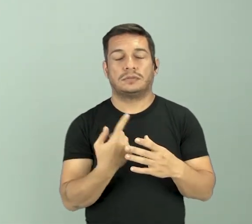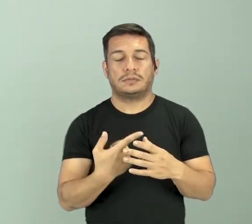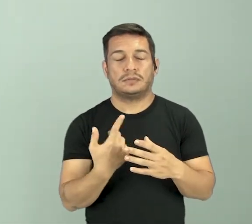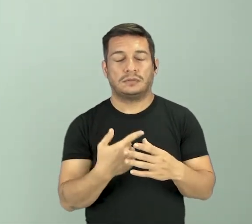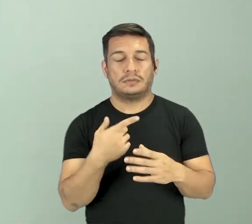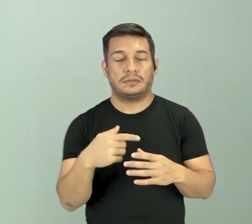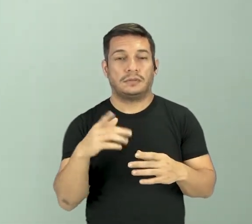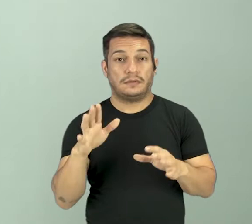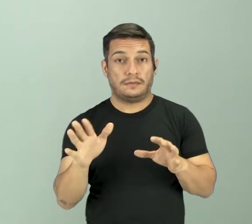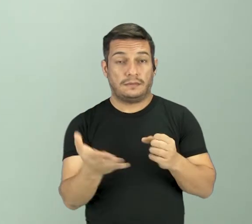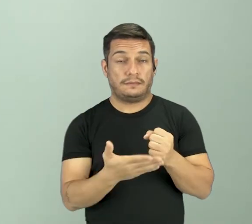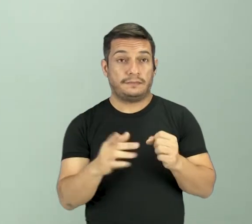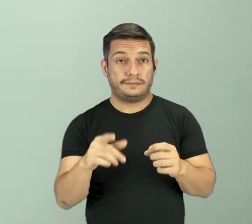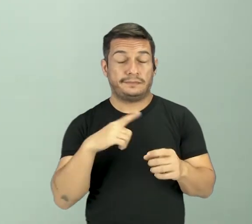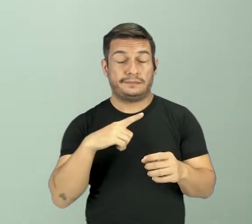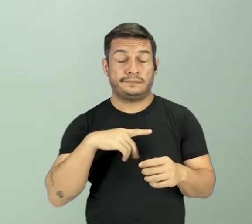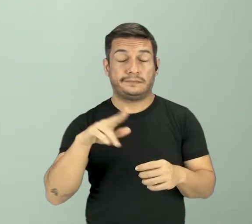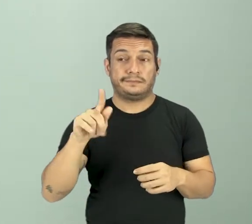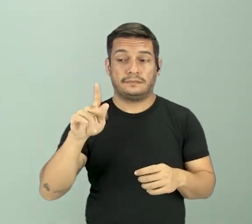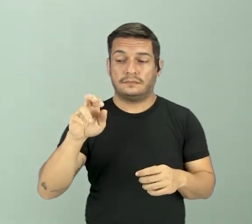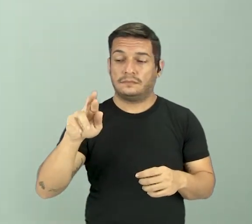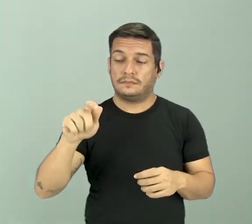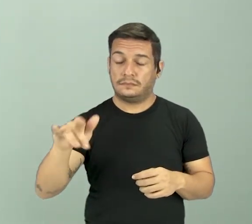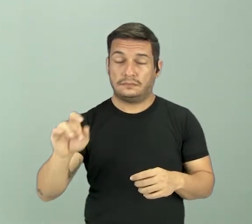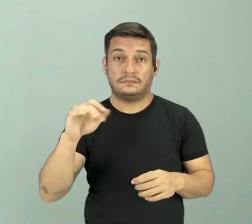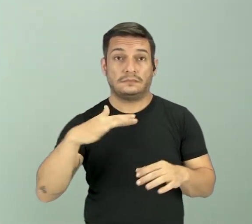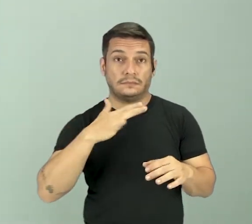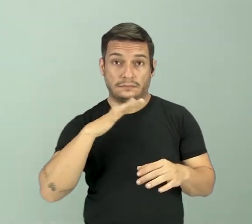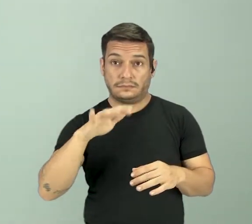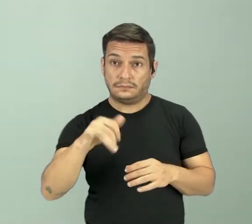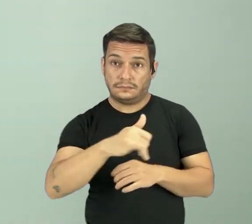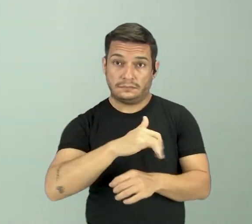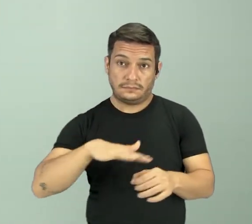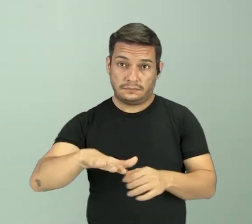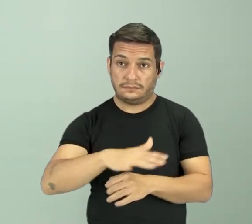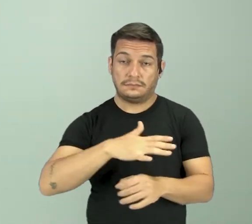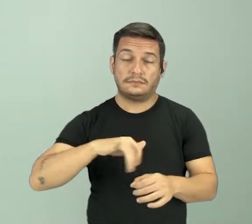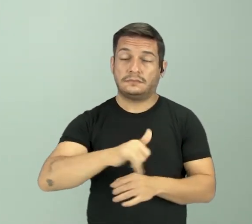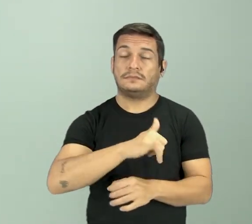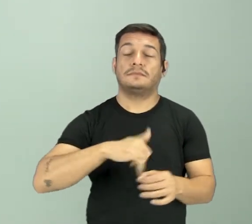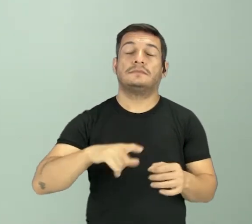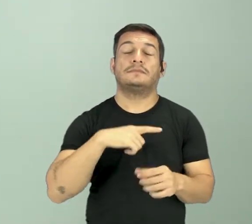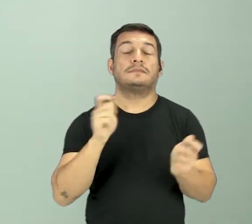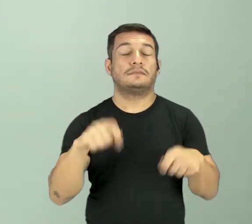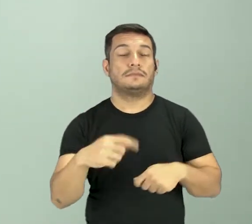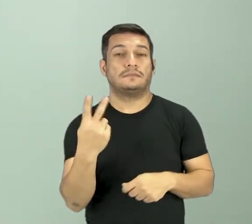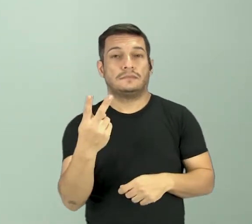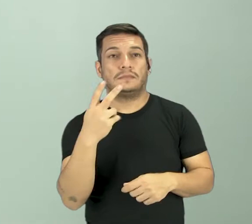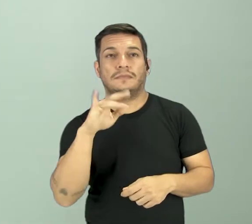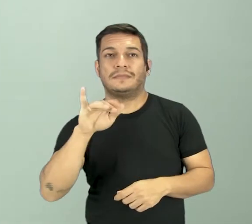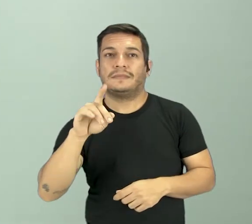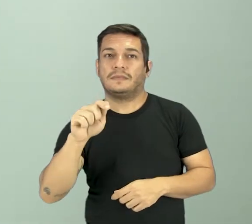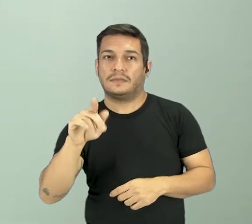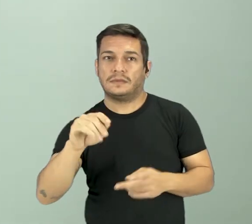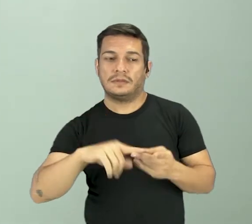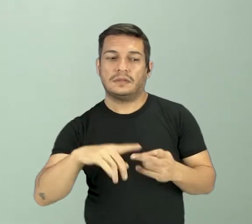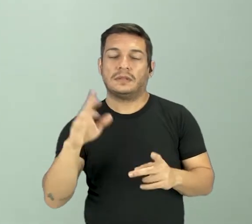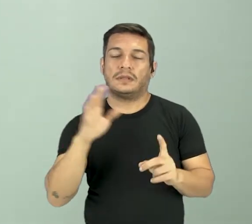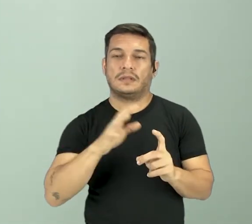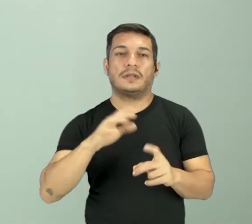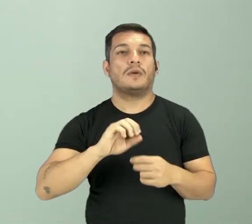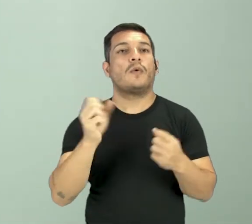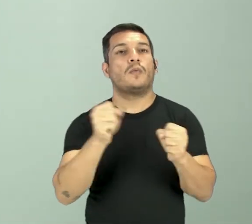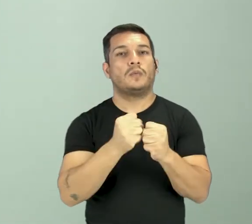dali, vai ter já a geração desse campo magnético e tem 2 possibilidades para ele ser gerado. Ou é por indução ou é através de um